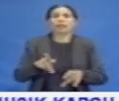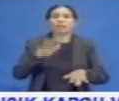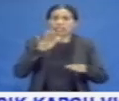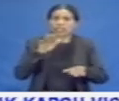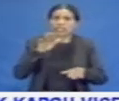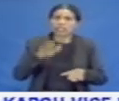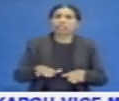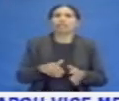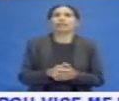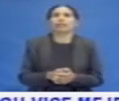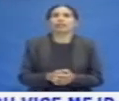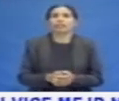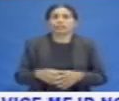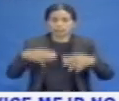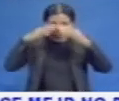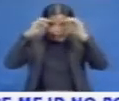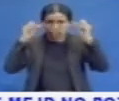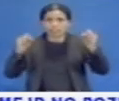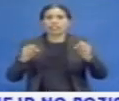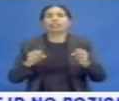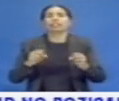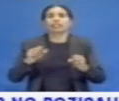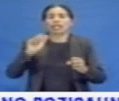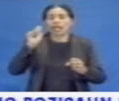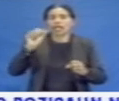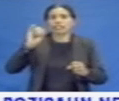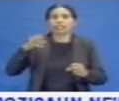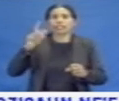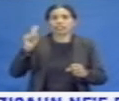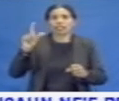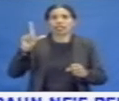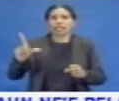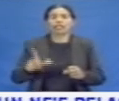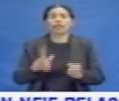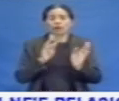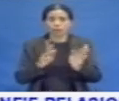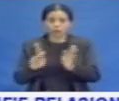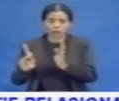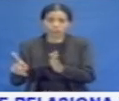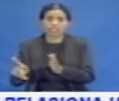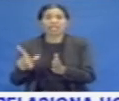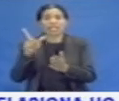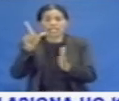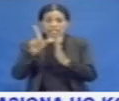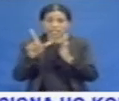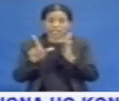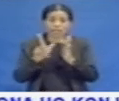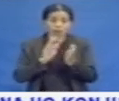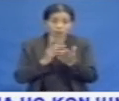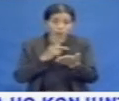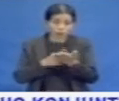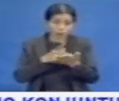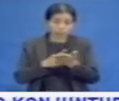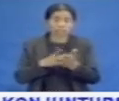AZL Zevonia Vieira sustenta katak, proposta lei ne sei hamate serviço jornalista, no mos hamate